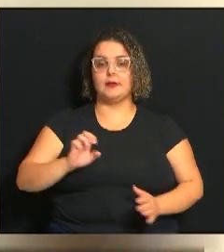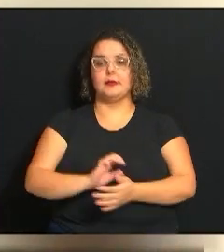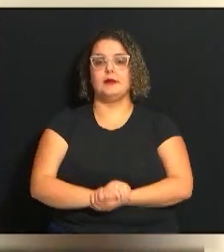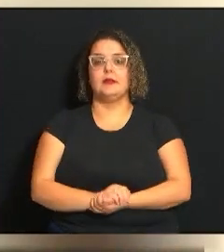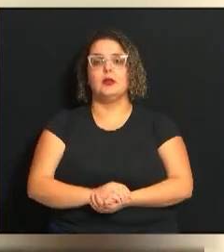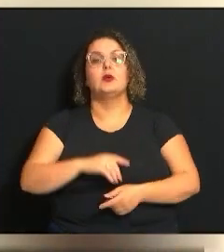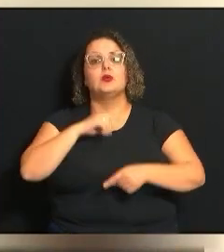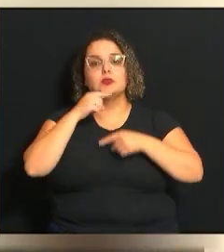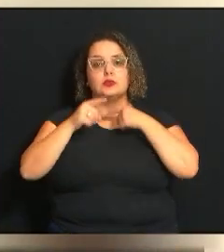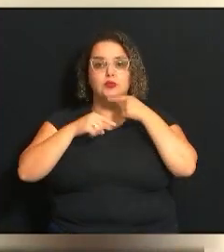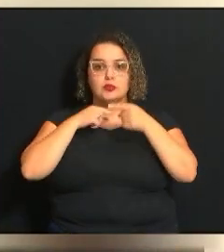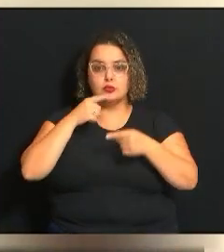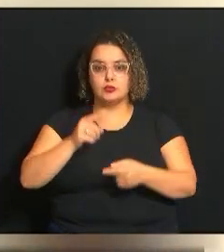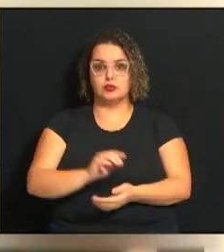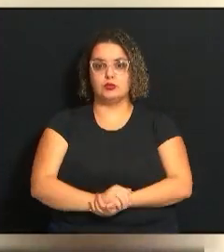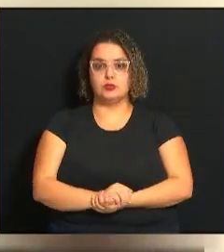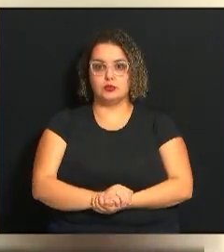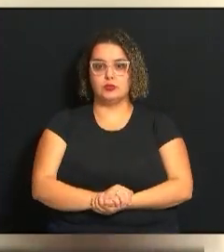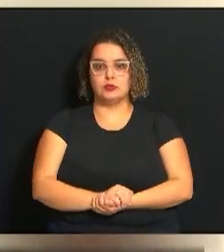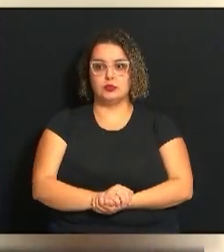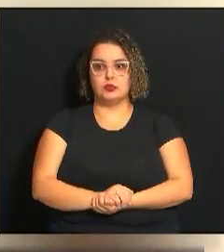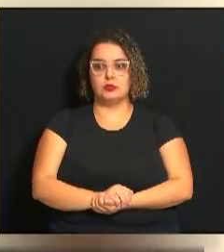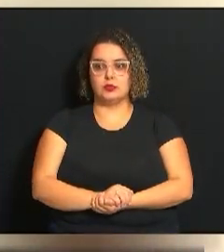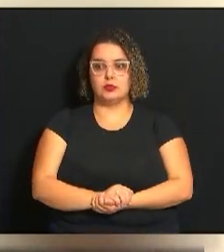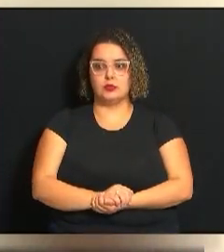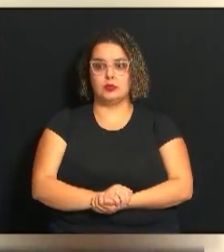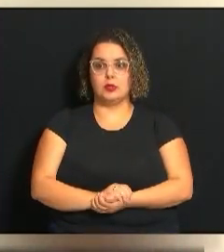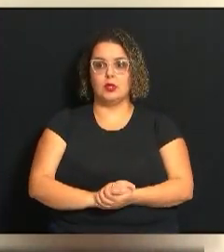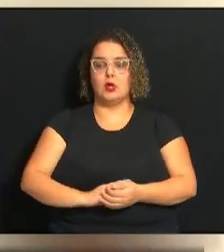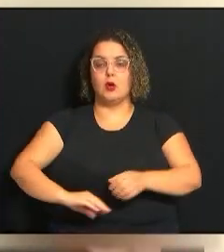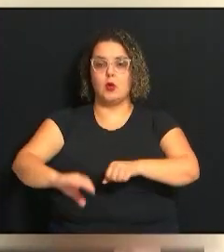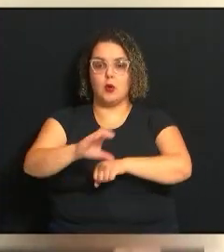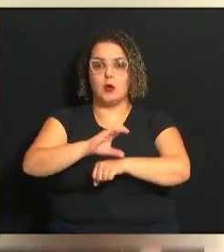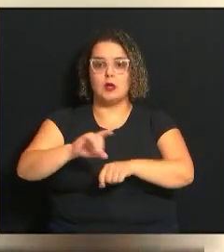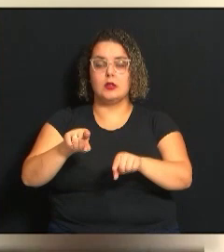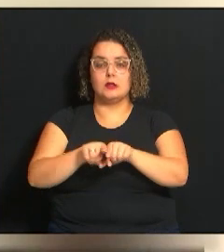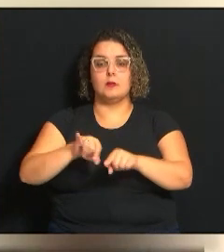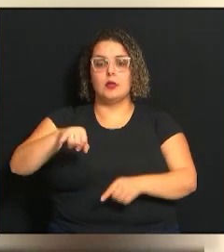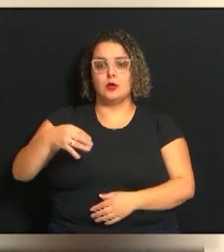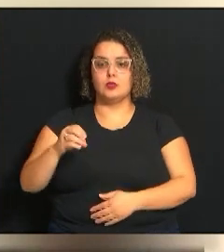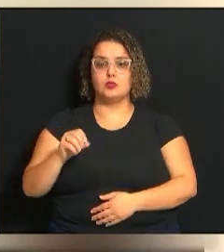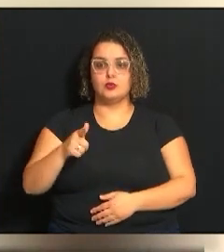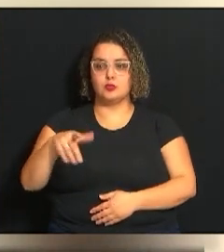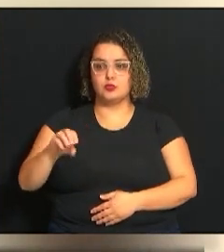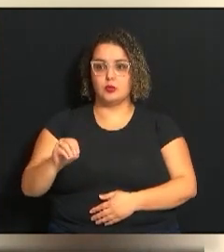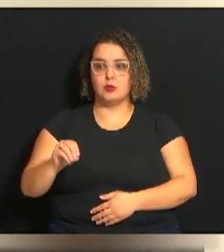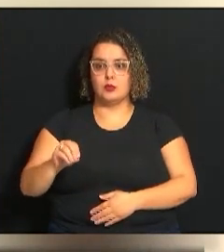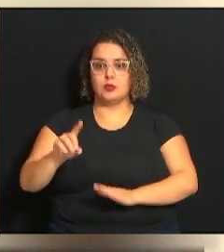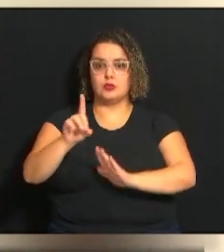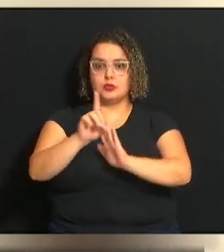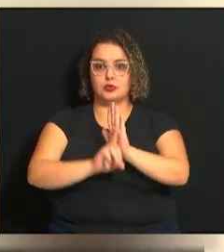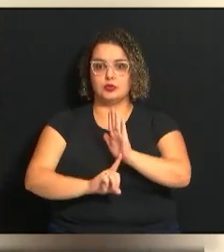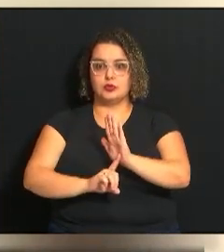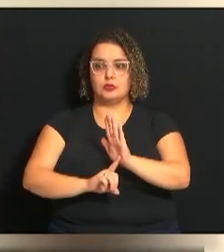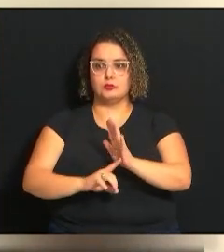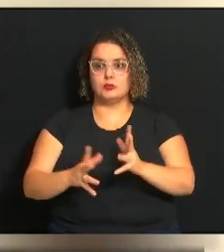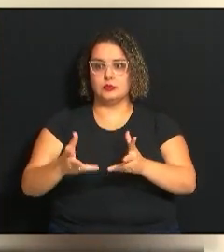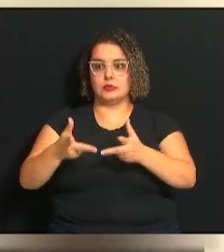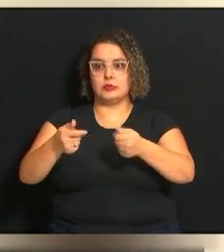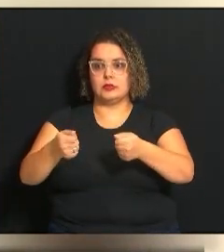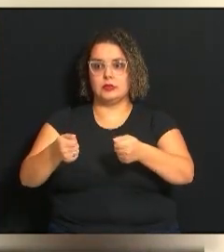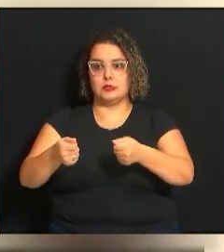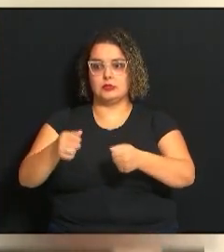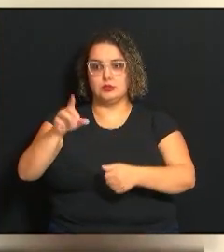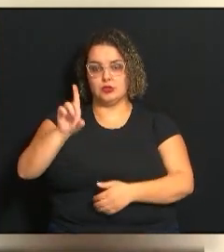dúvidas a respeito da constitucionalidade do projeto, e o João, que é um dos nossos diretores, aliás, um excelente diretor, que